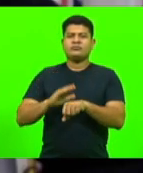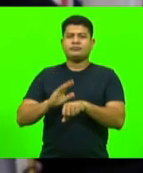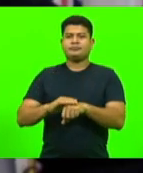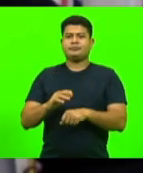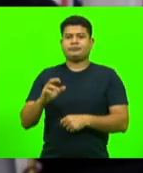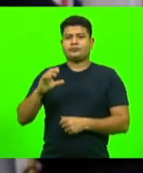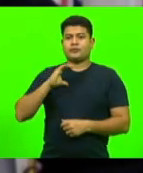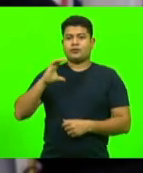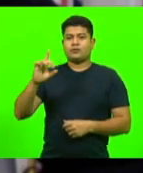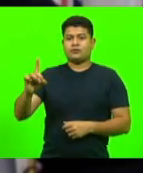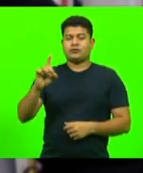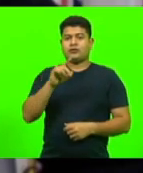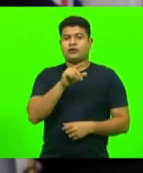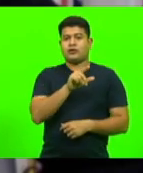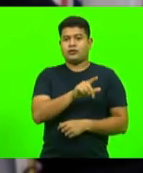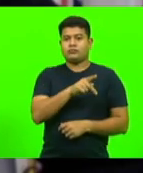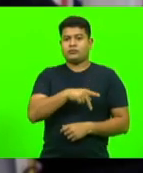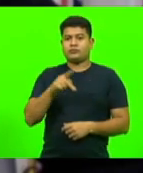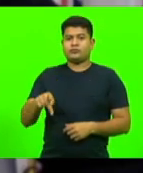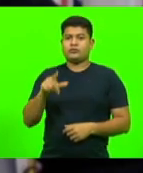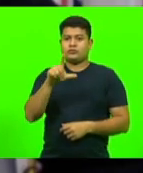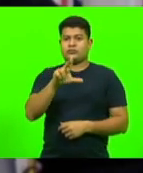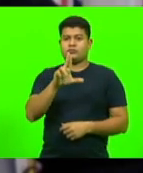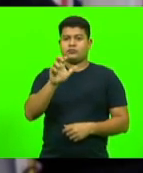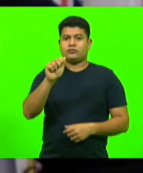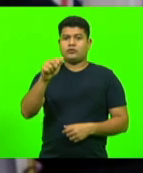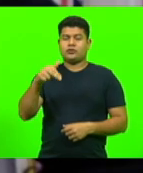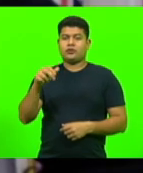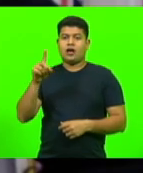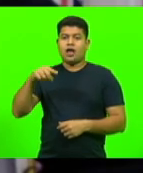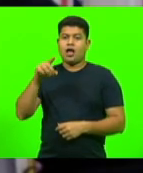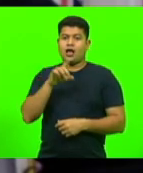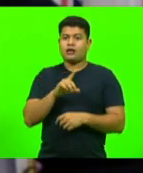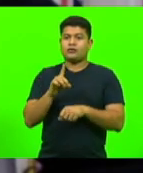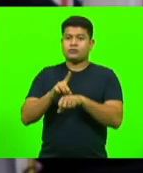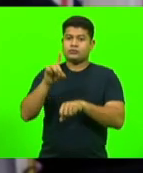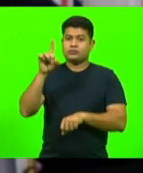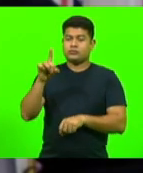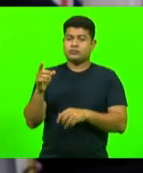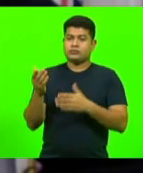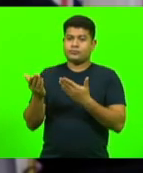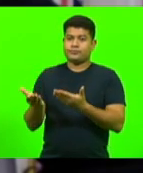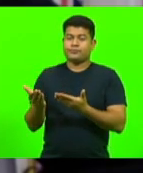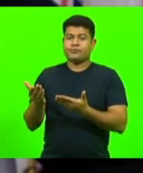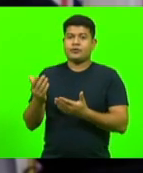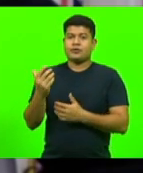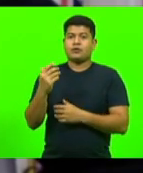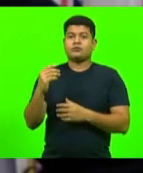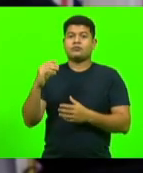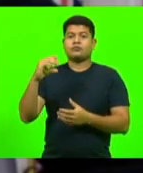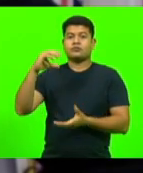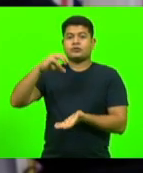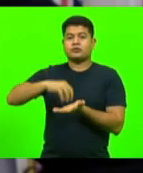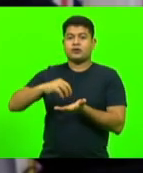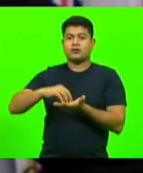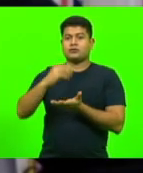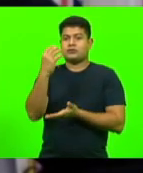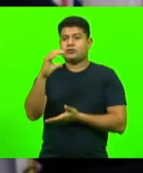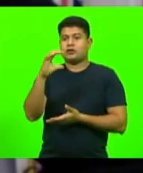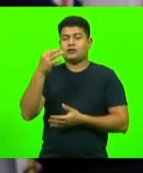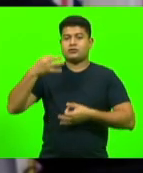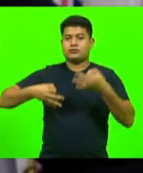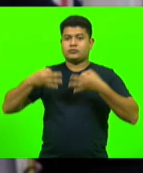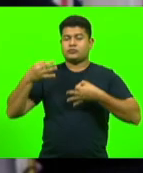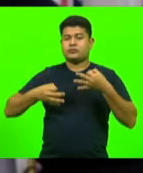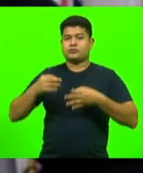ren Doutora em Direito Administrativo do centro do centro de ciências jurídicas da outra que agradecer mais uma